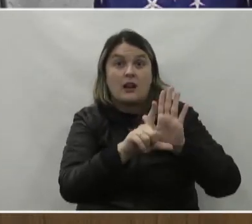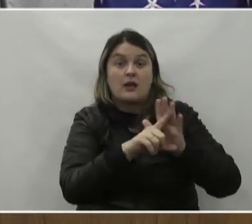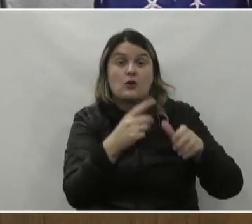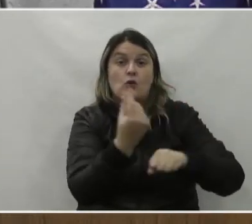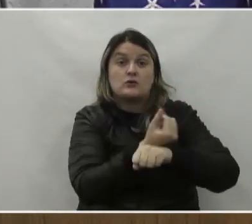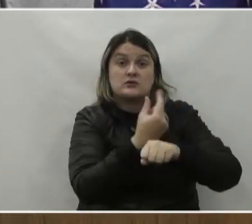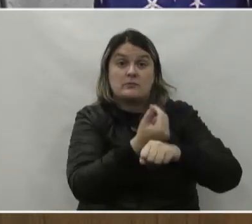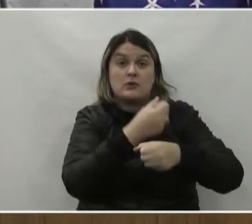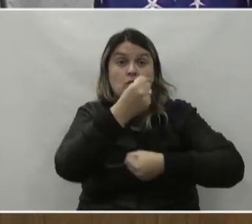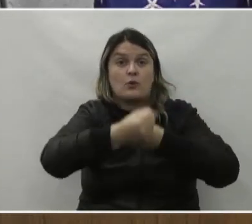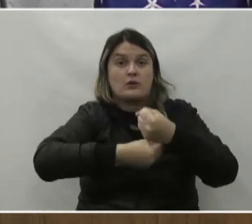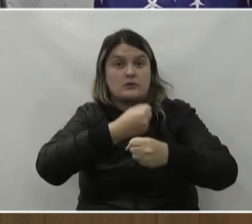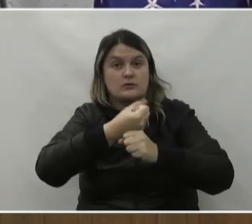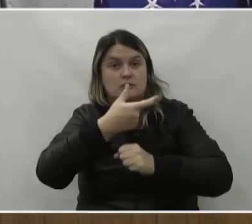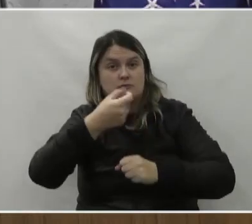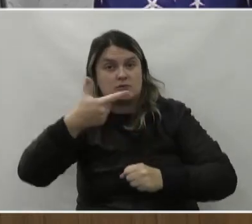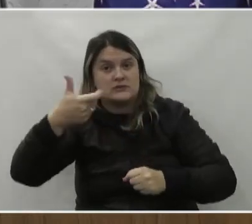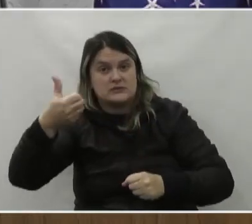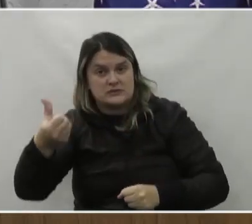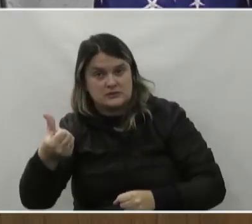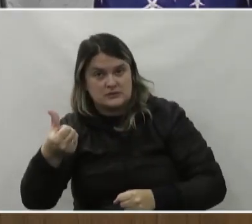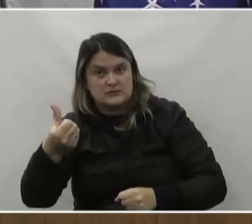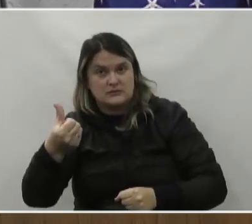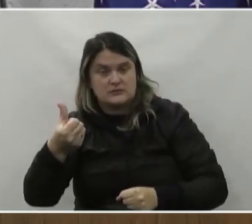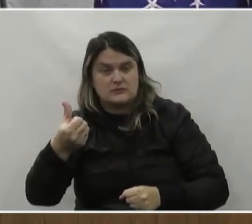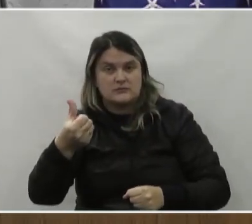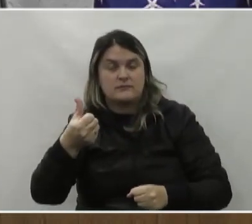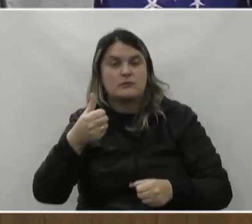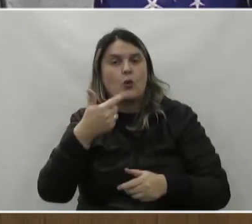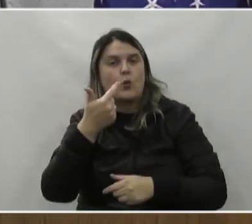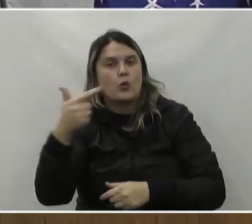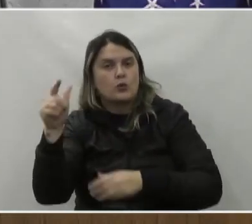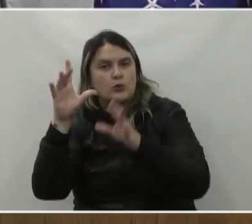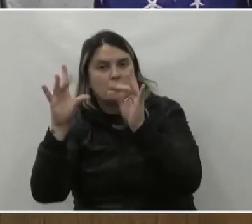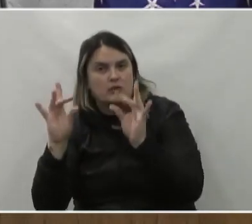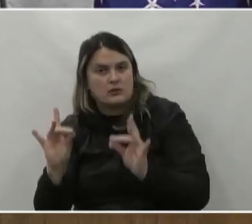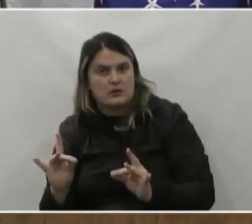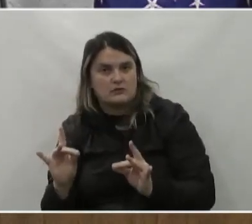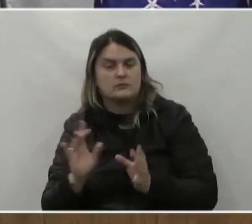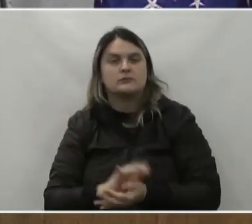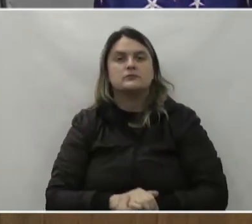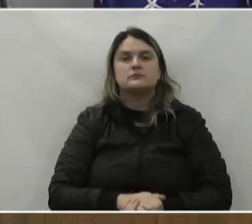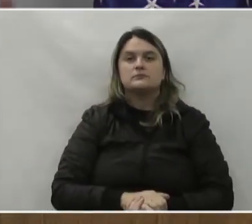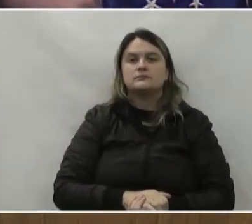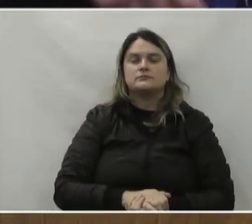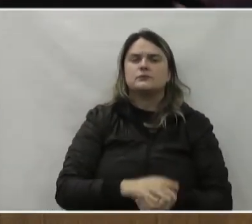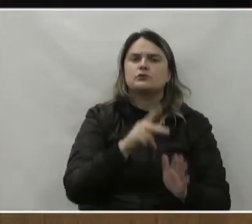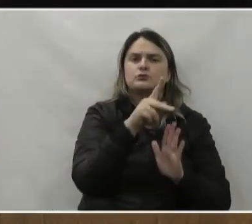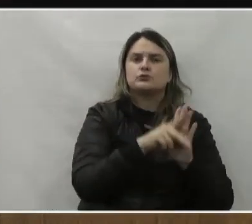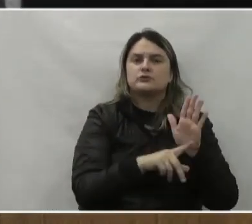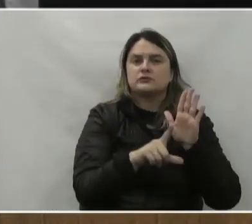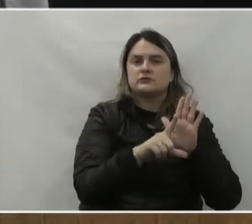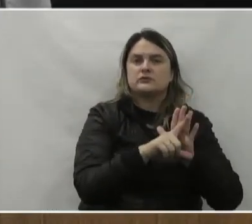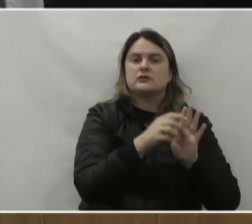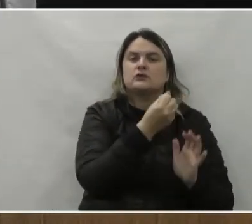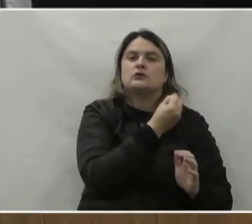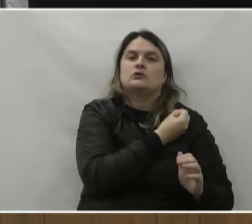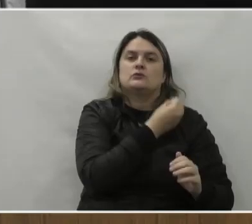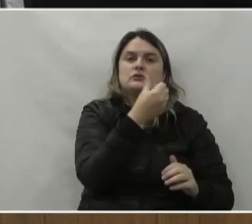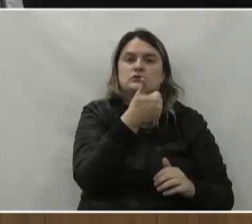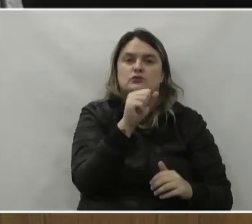orçamentária para o exercício de 2026 e da outras providências. Projeto de lei ordinária